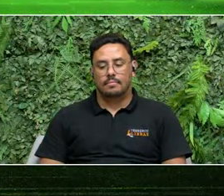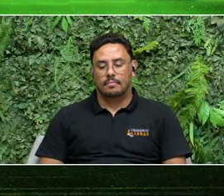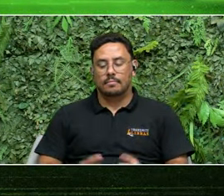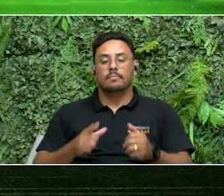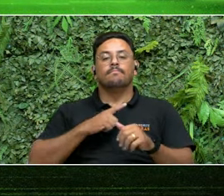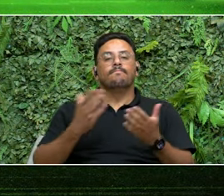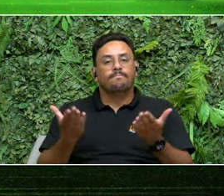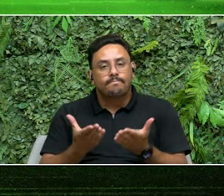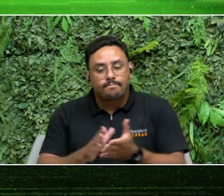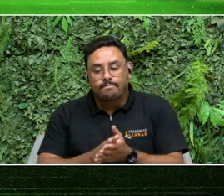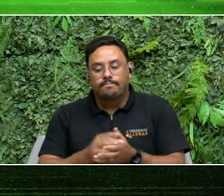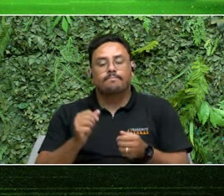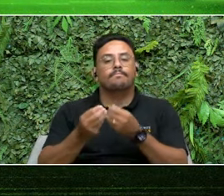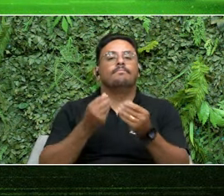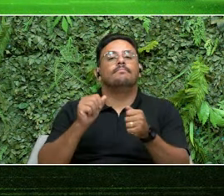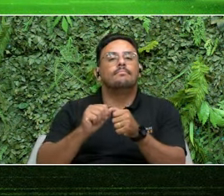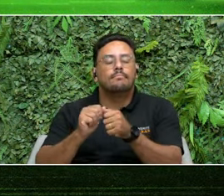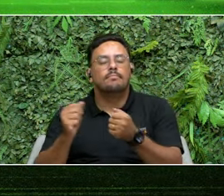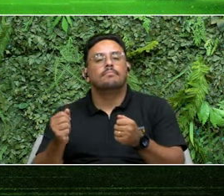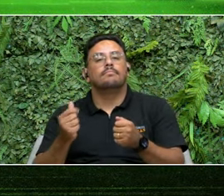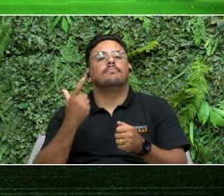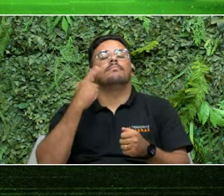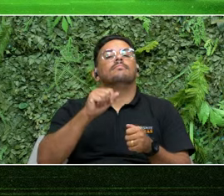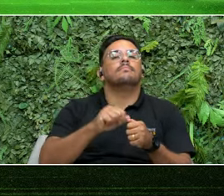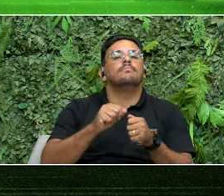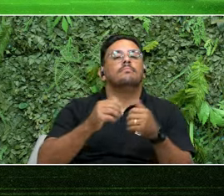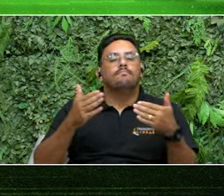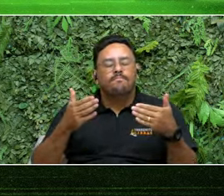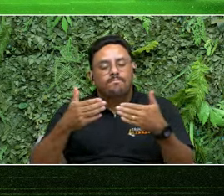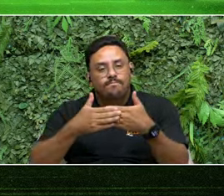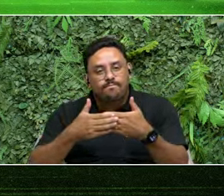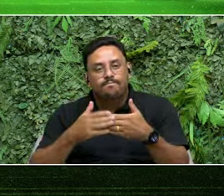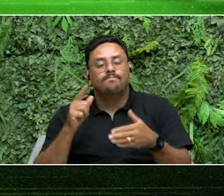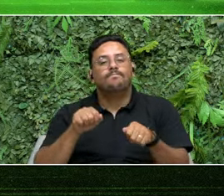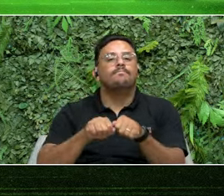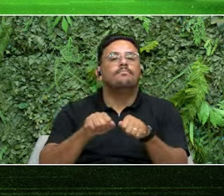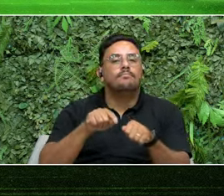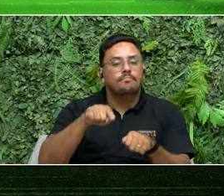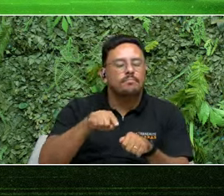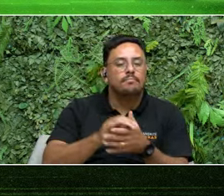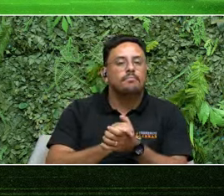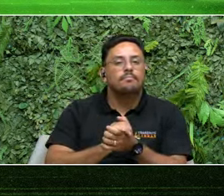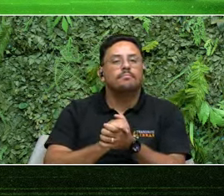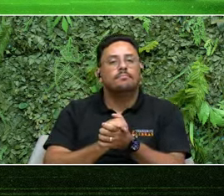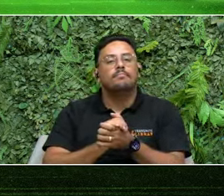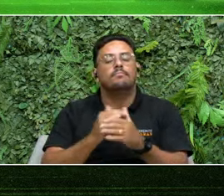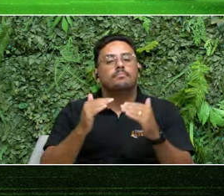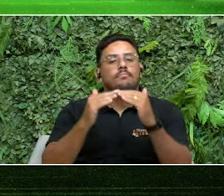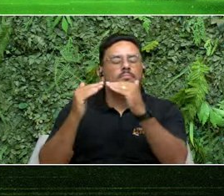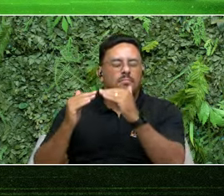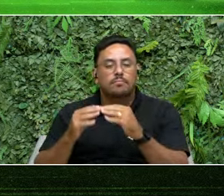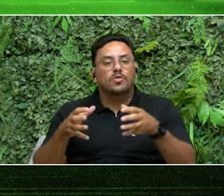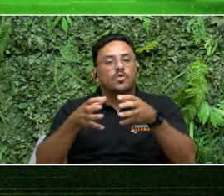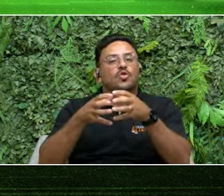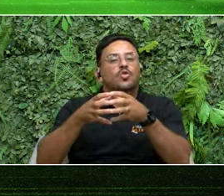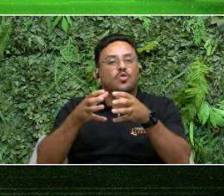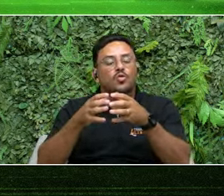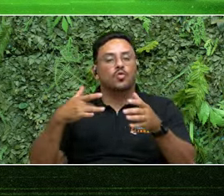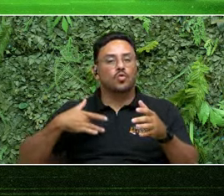pera incluso terc go la serie contivo